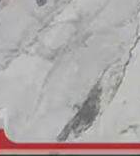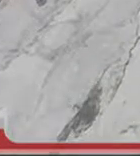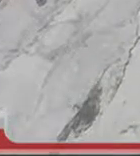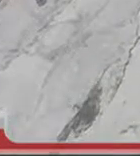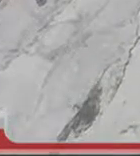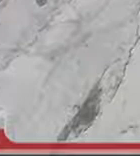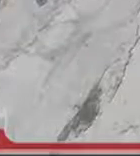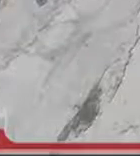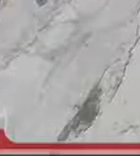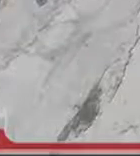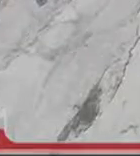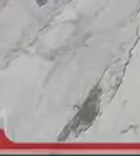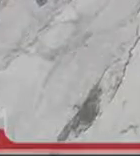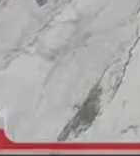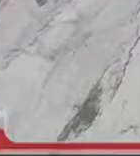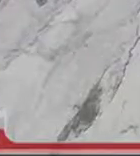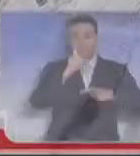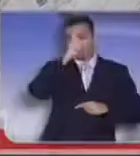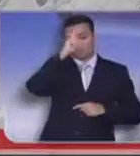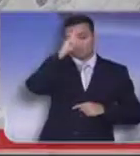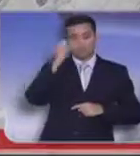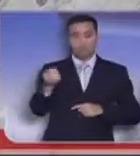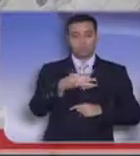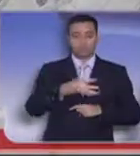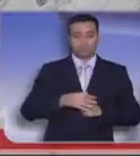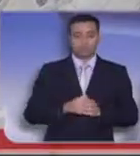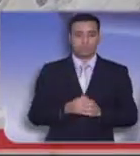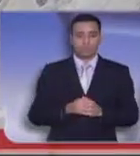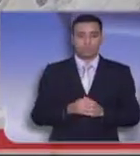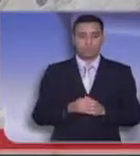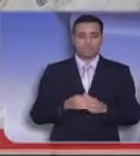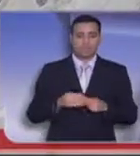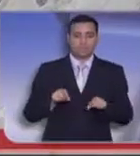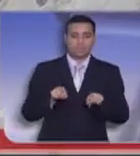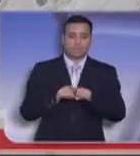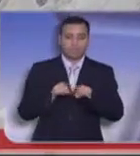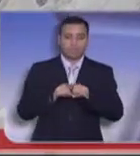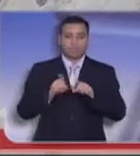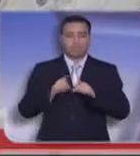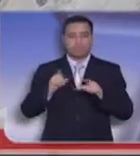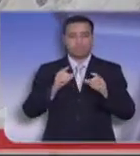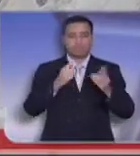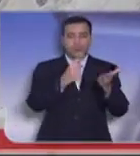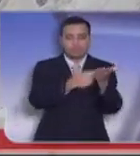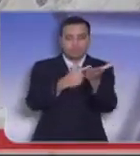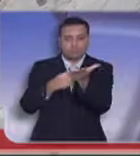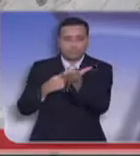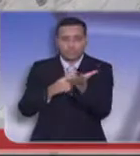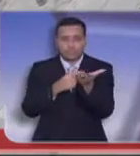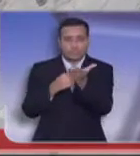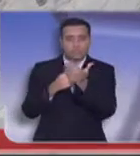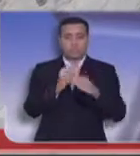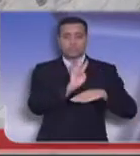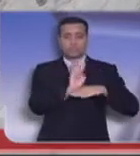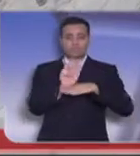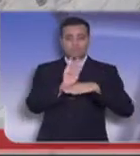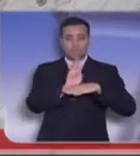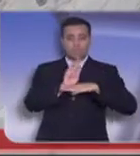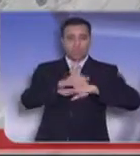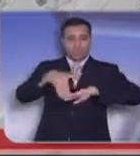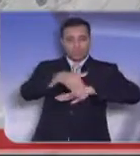instalação e inauguração de hospitais e uma rede de segurança rodoviária,